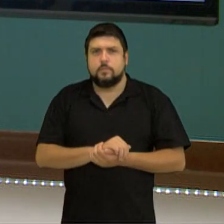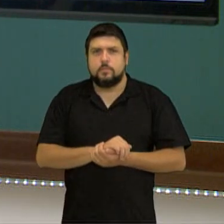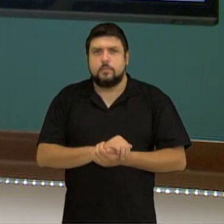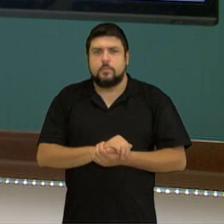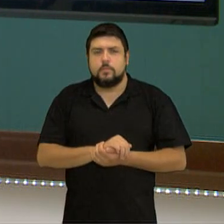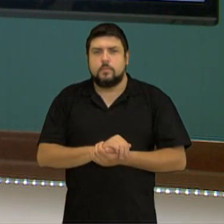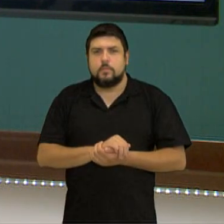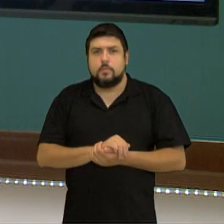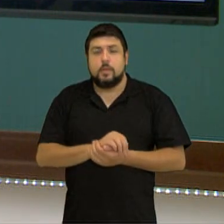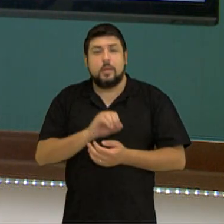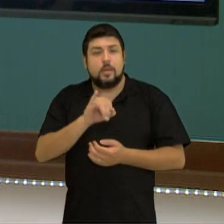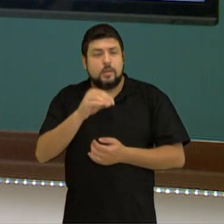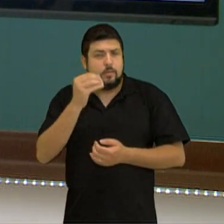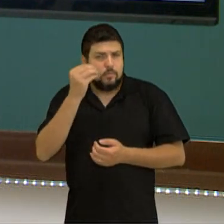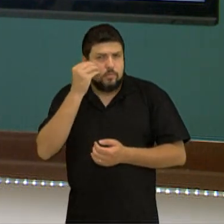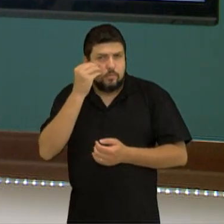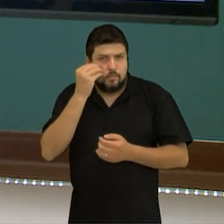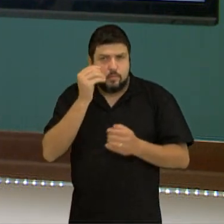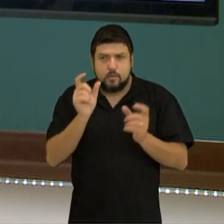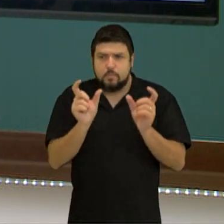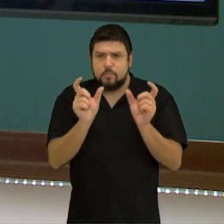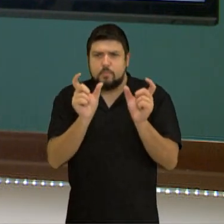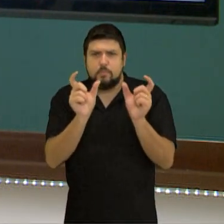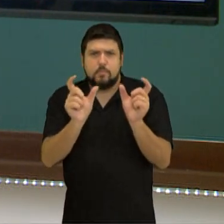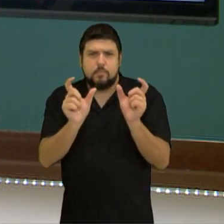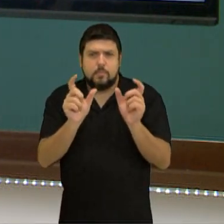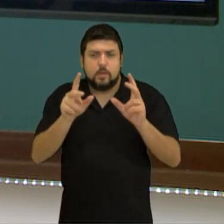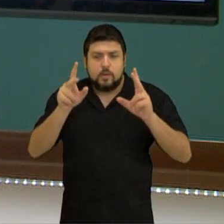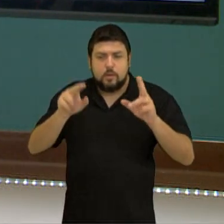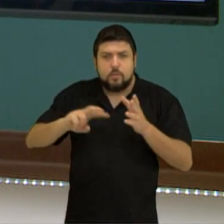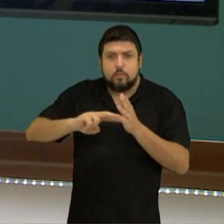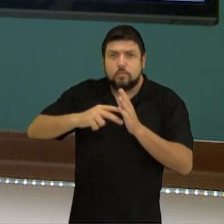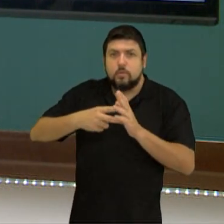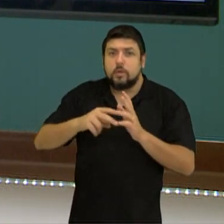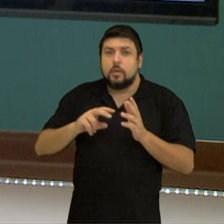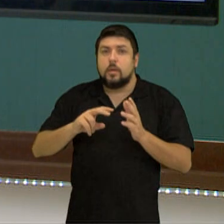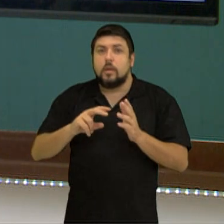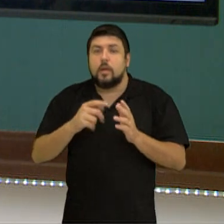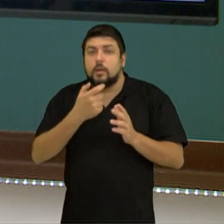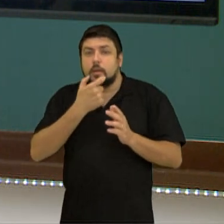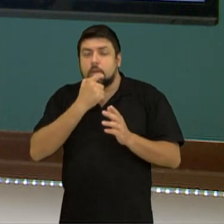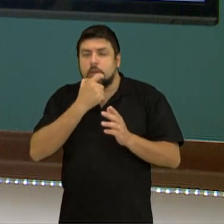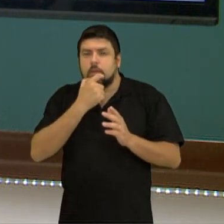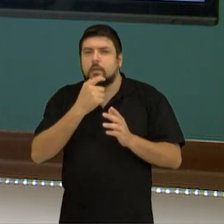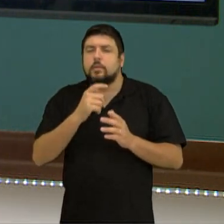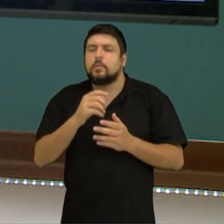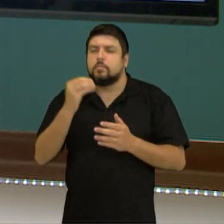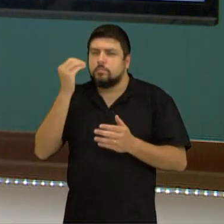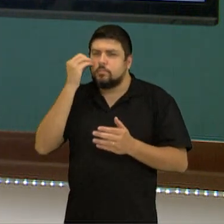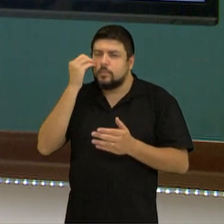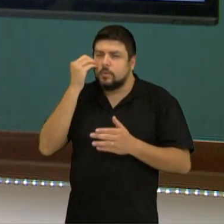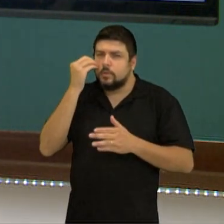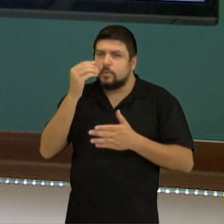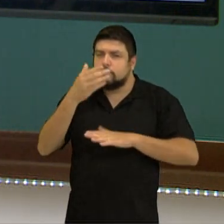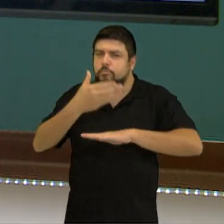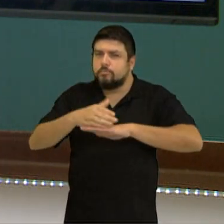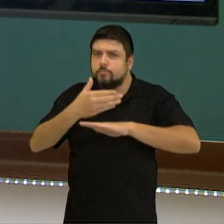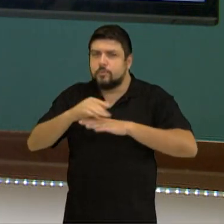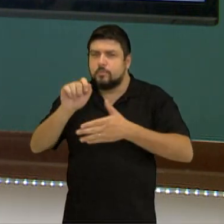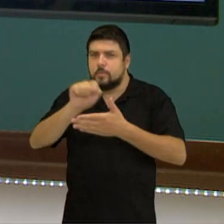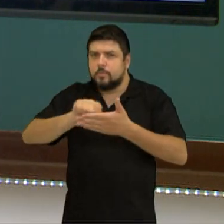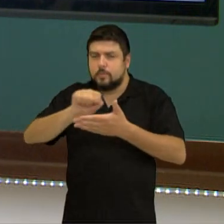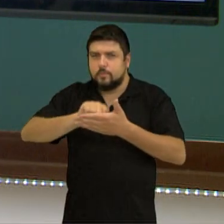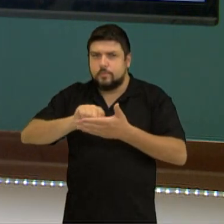um sinônimo dele em inglês, melhor ainda, tá bom? Mas daí a gente vai conversando. Então, olha só, eu só não vou